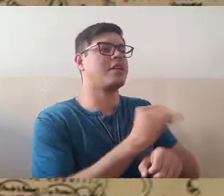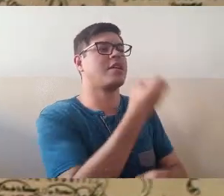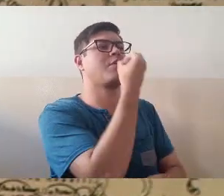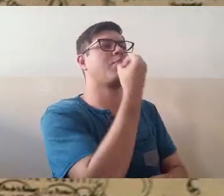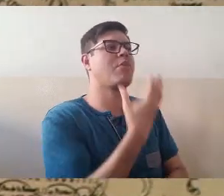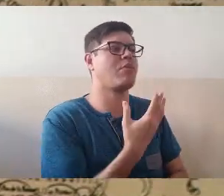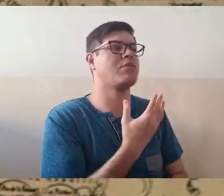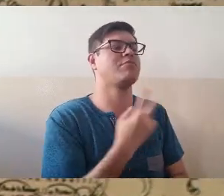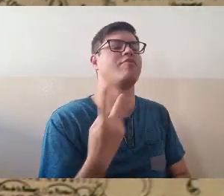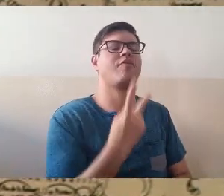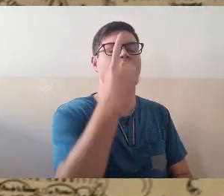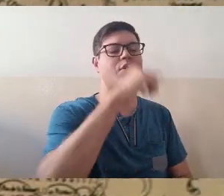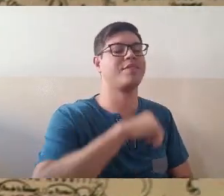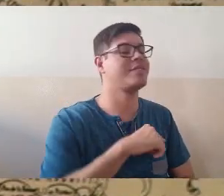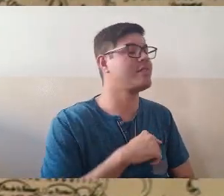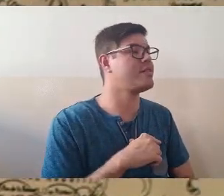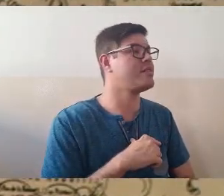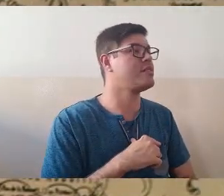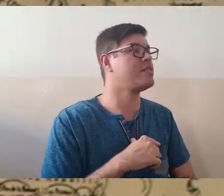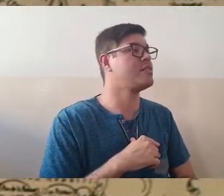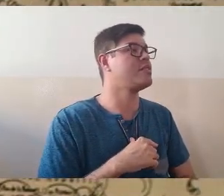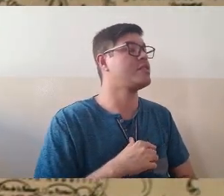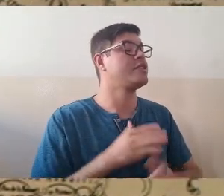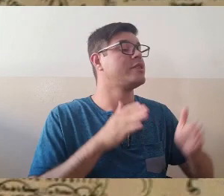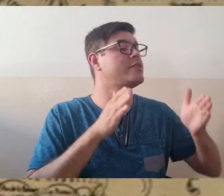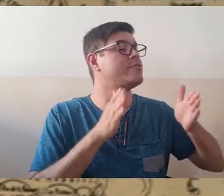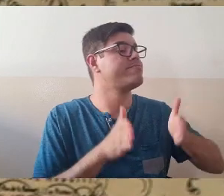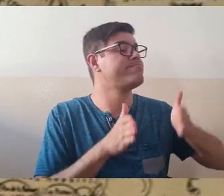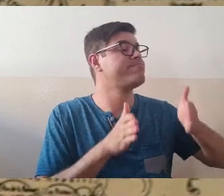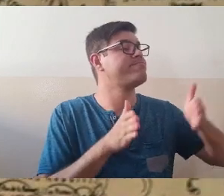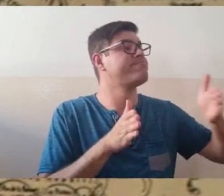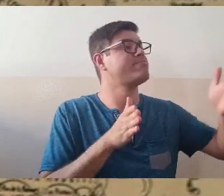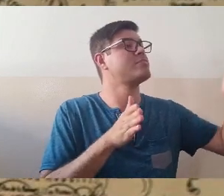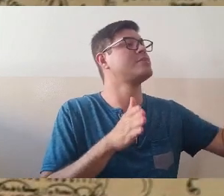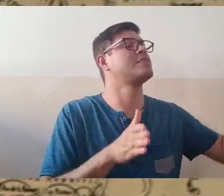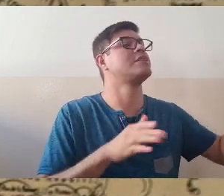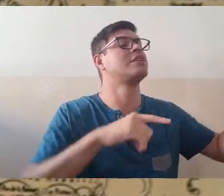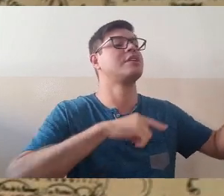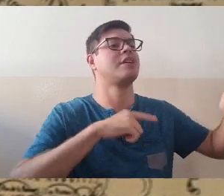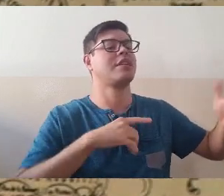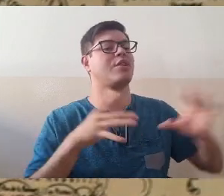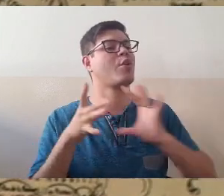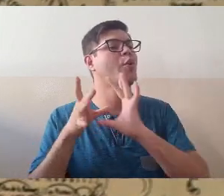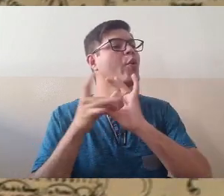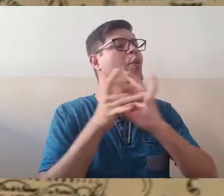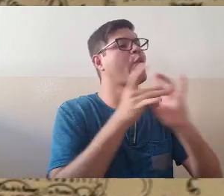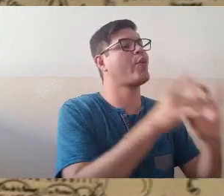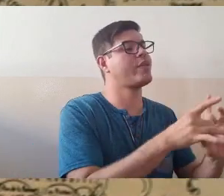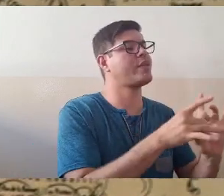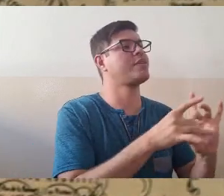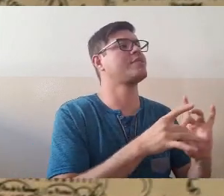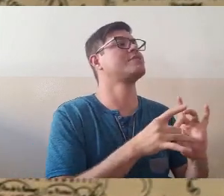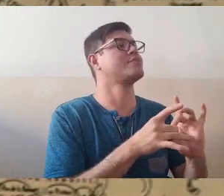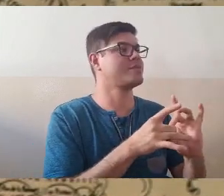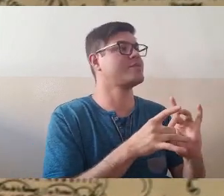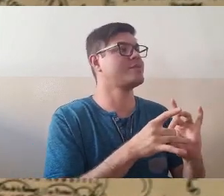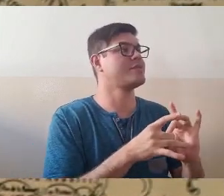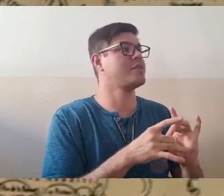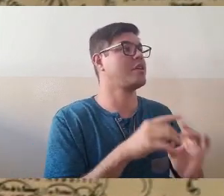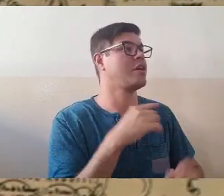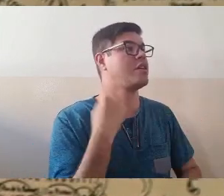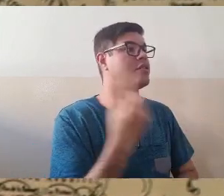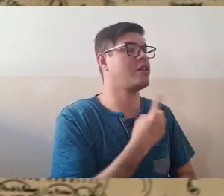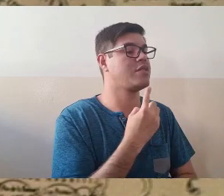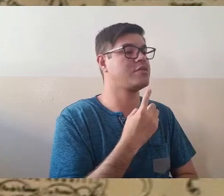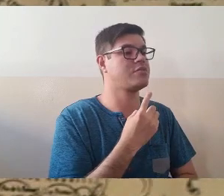a pena. Cada tempo, né? Existe um contexto. Os meios justificam os fins. E a gente nem